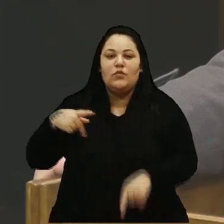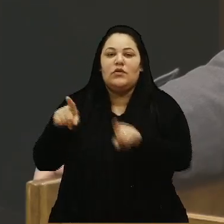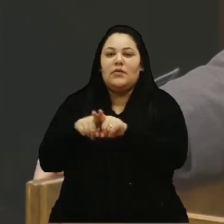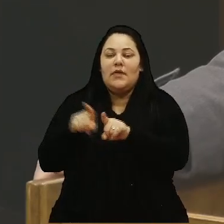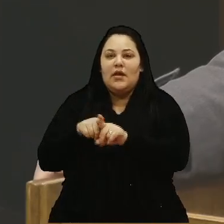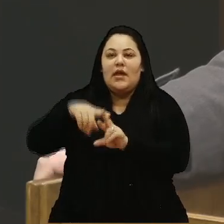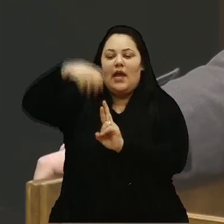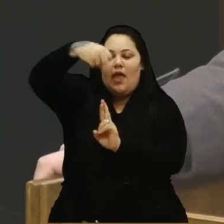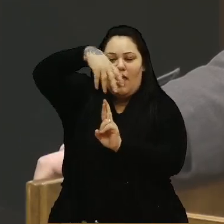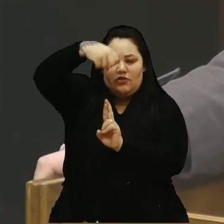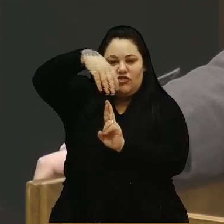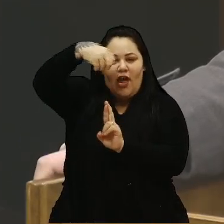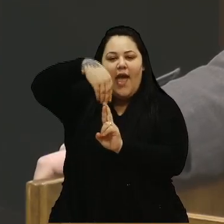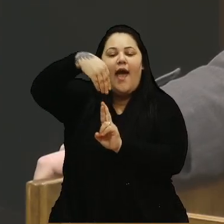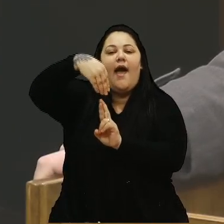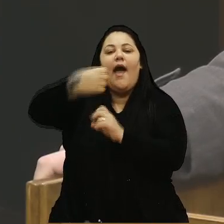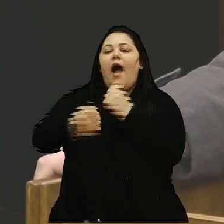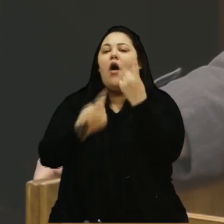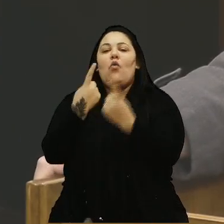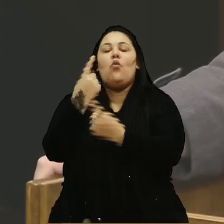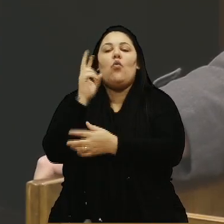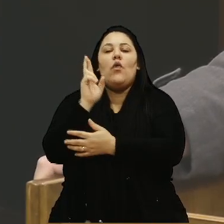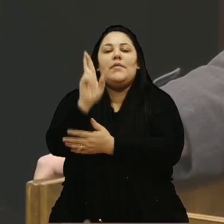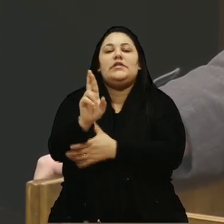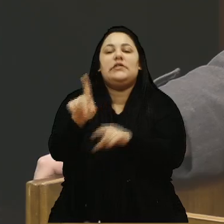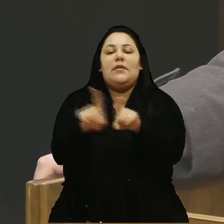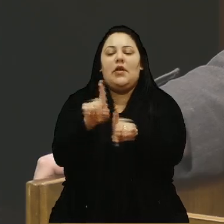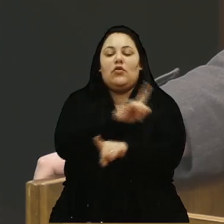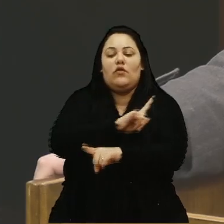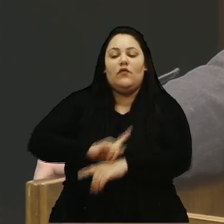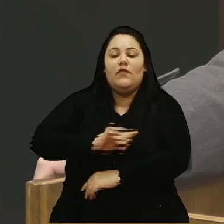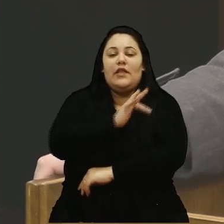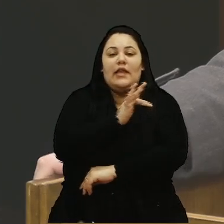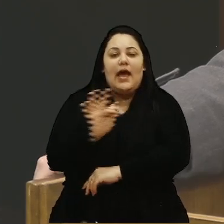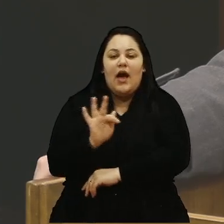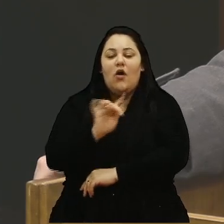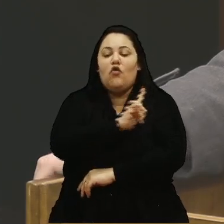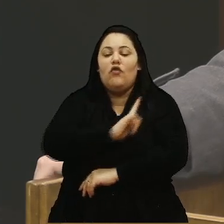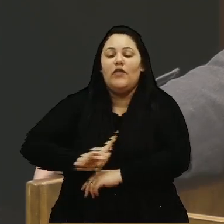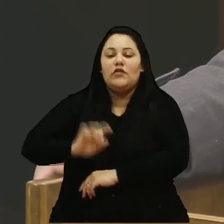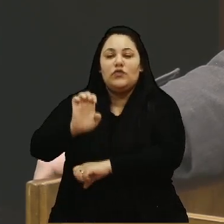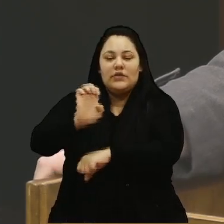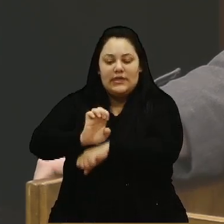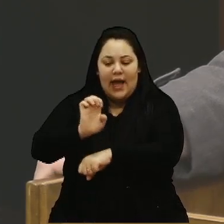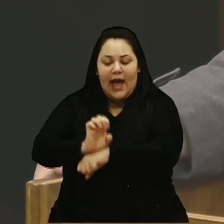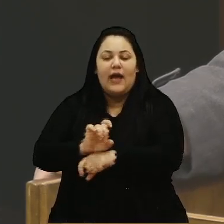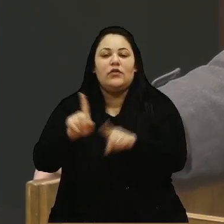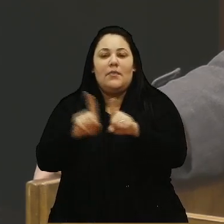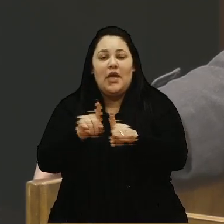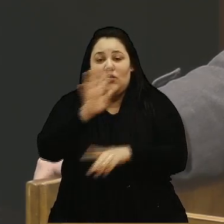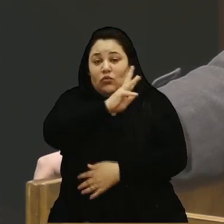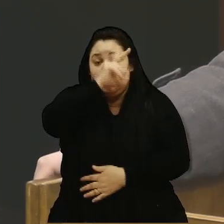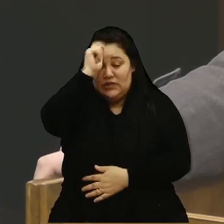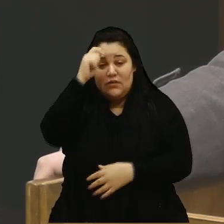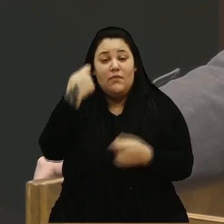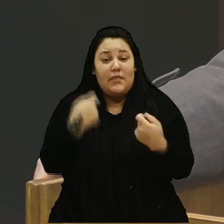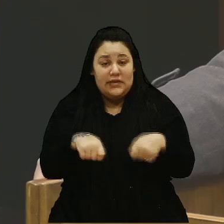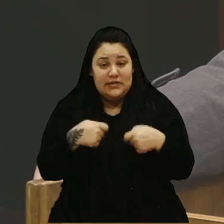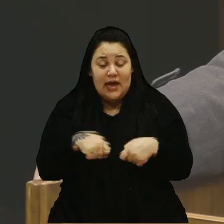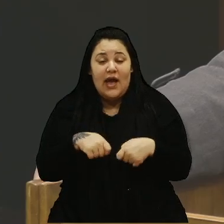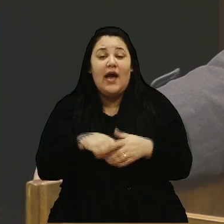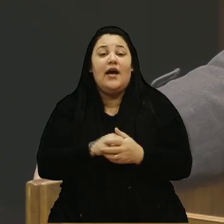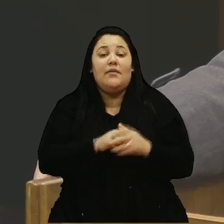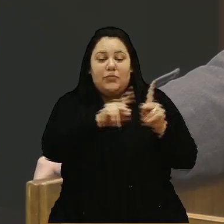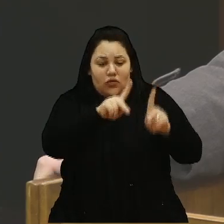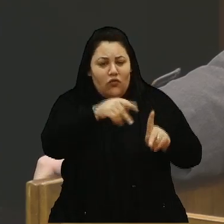RGE, algum representante do governo federal, do governo do estado, por gentileza, do governo do município, se for necessário, os agentes públicos, para